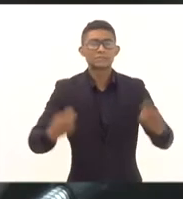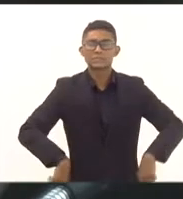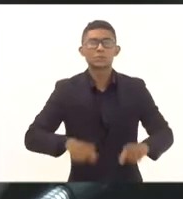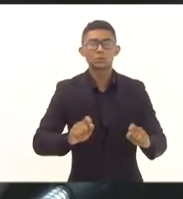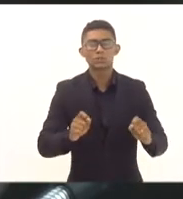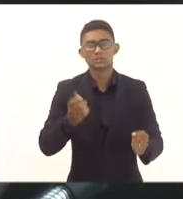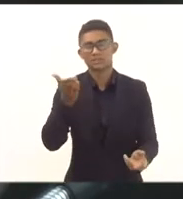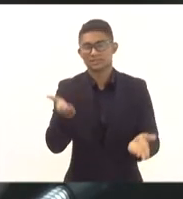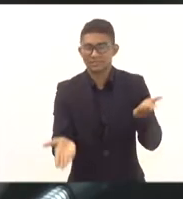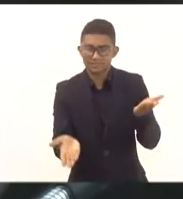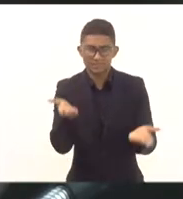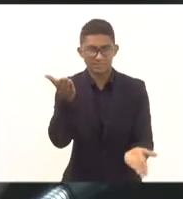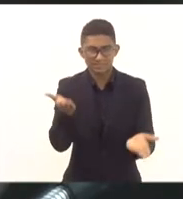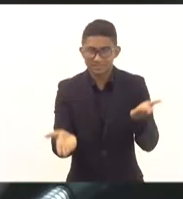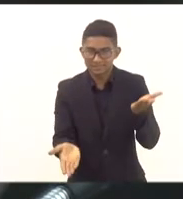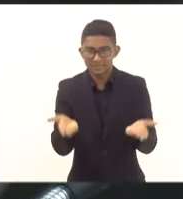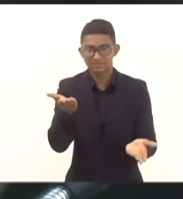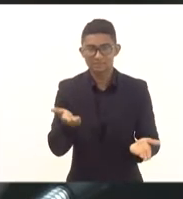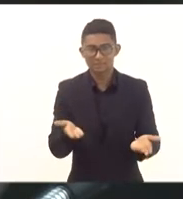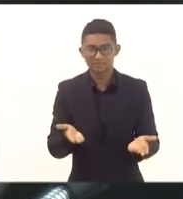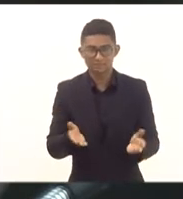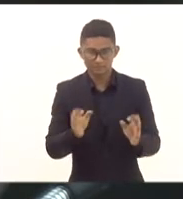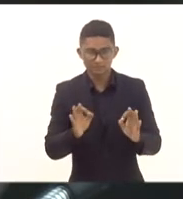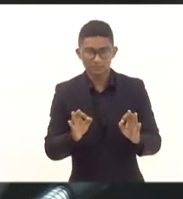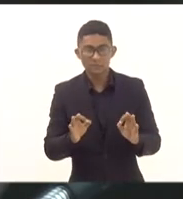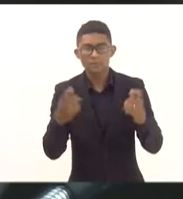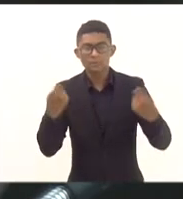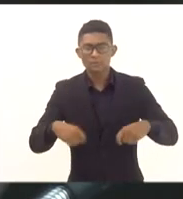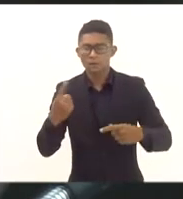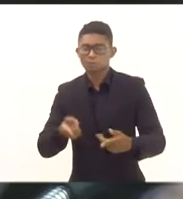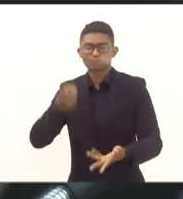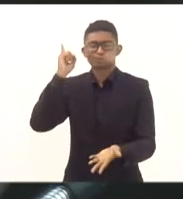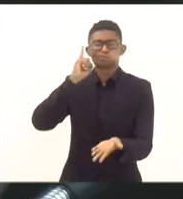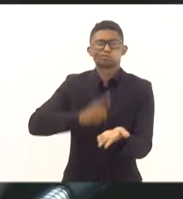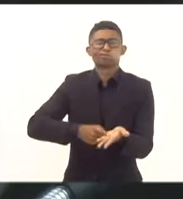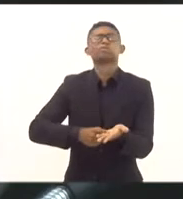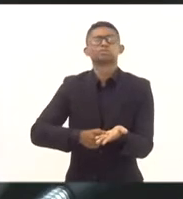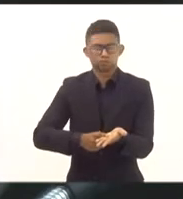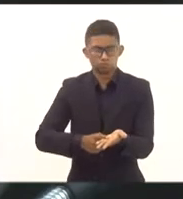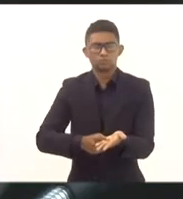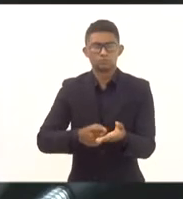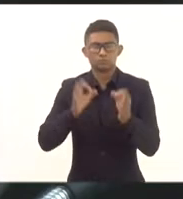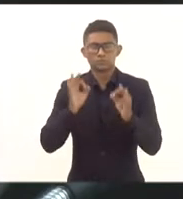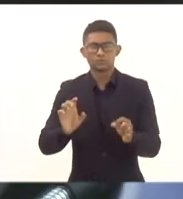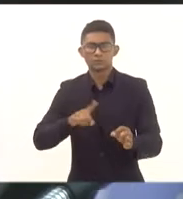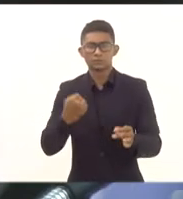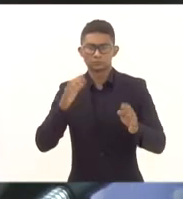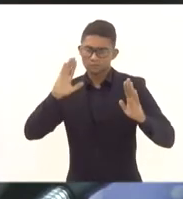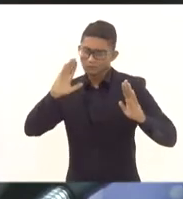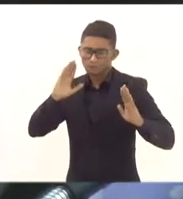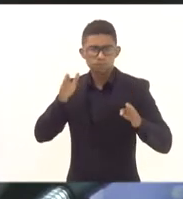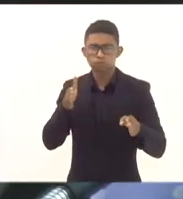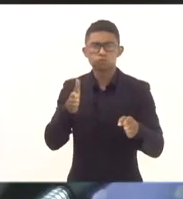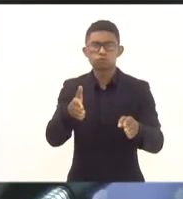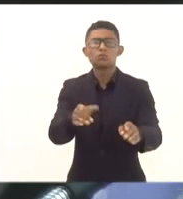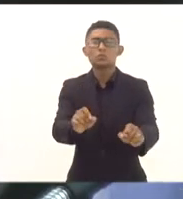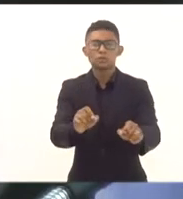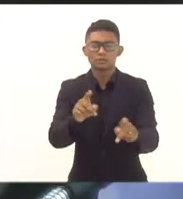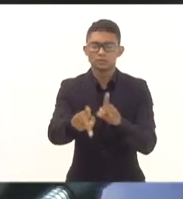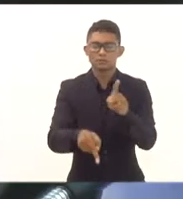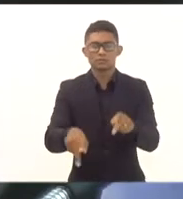é Mas precisamos chegar ao denominador comum e que o nosso foco número um é a população